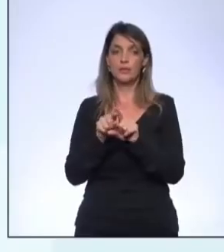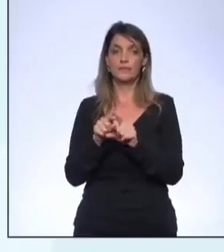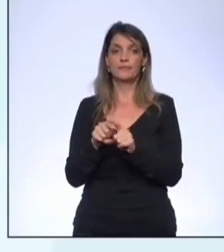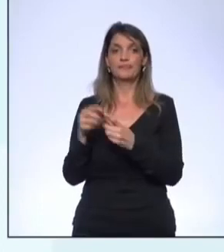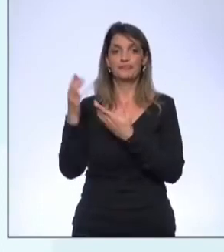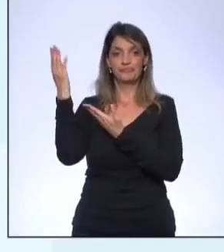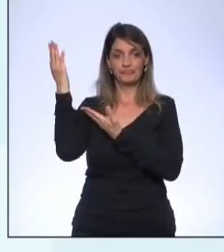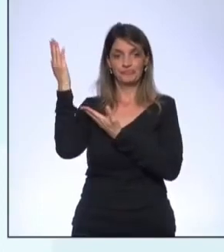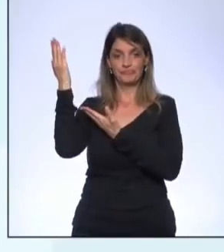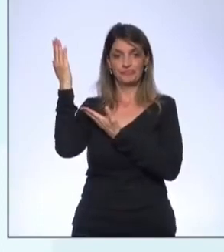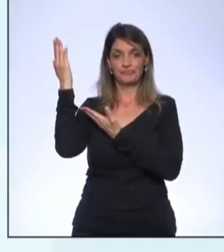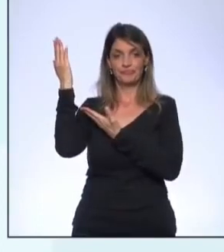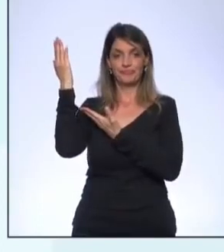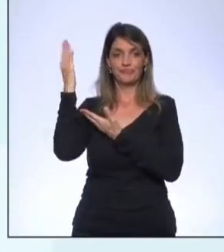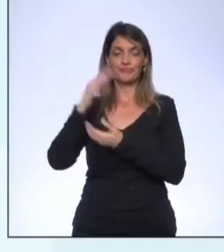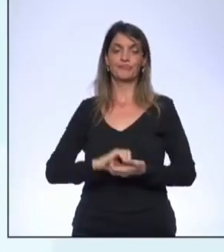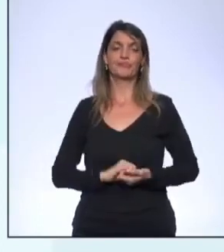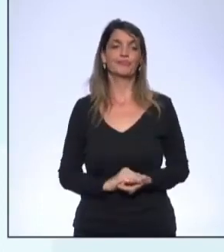Próximo slide.